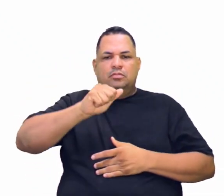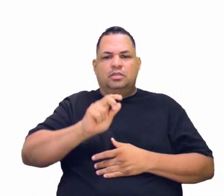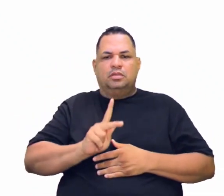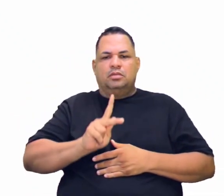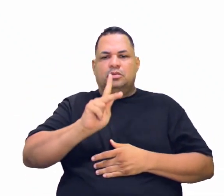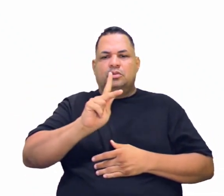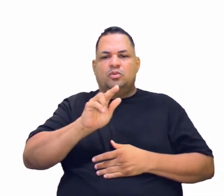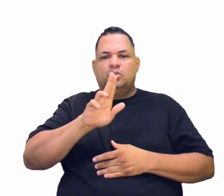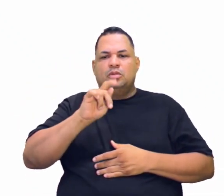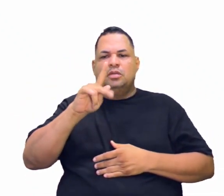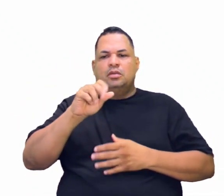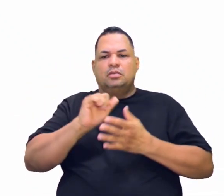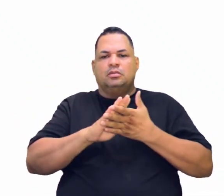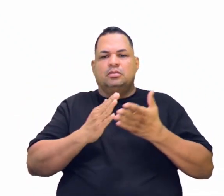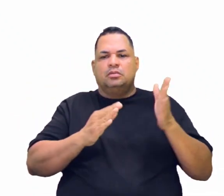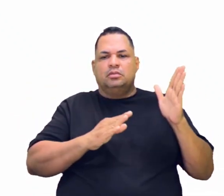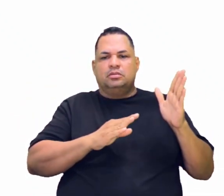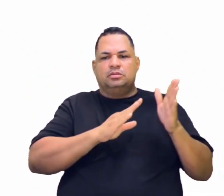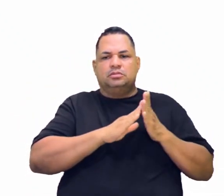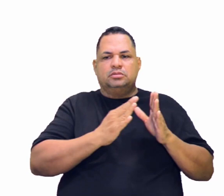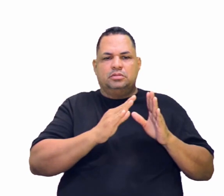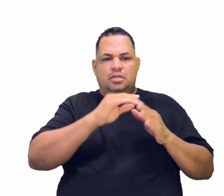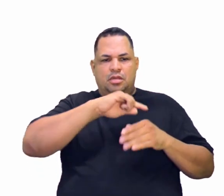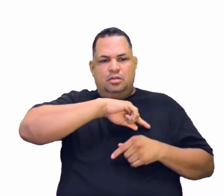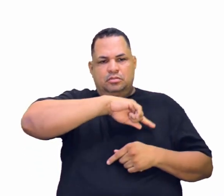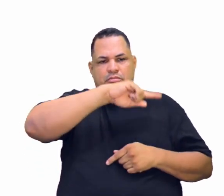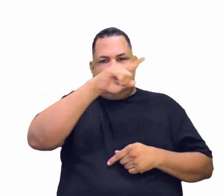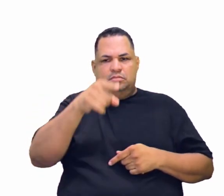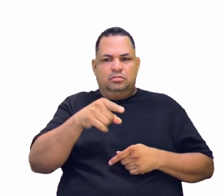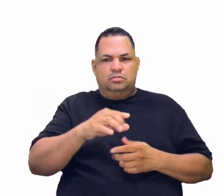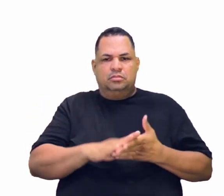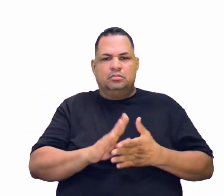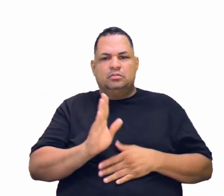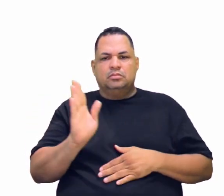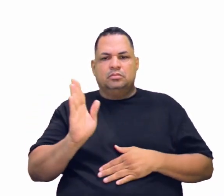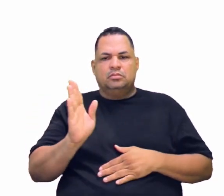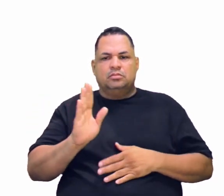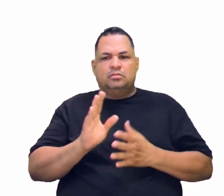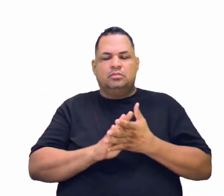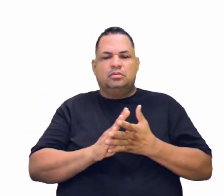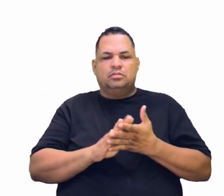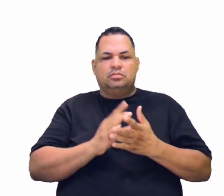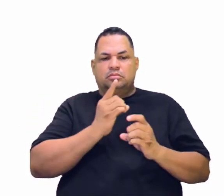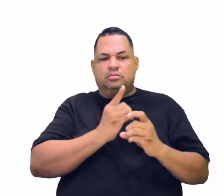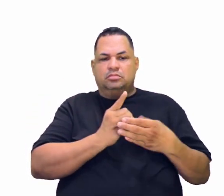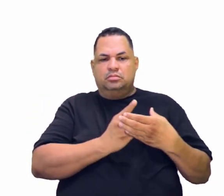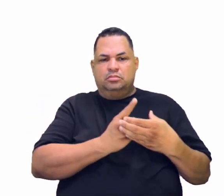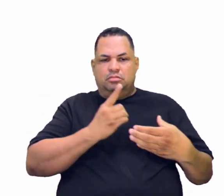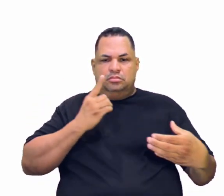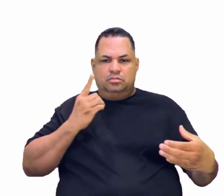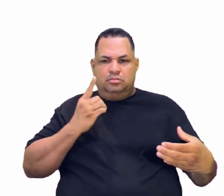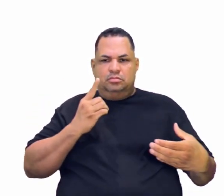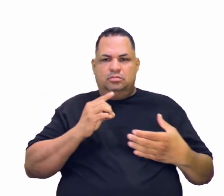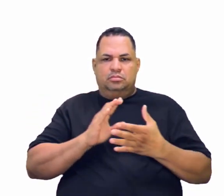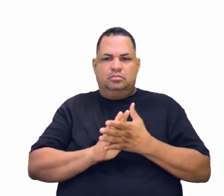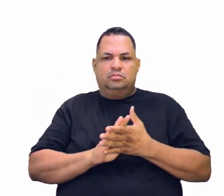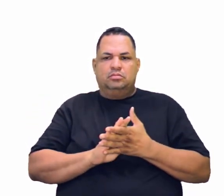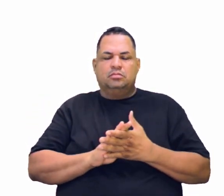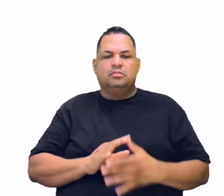esquerda, considerado um grande arco da região, e arco dos isolados massacres à